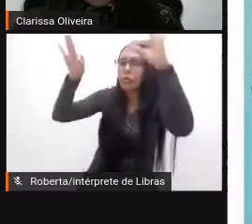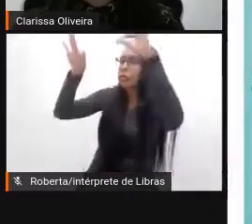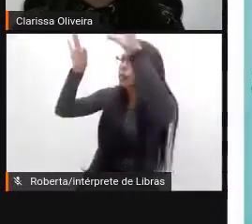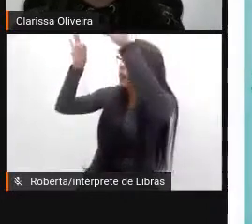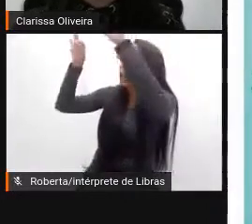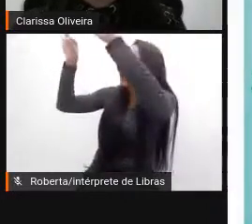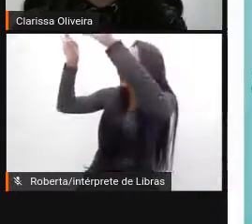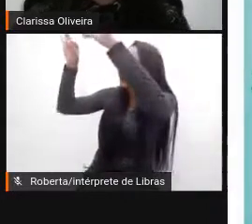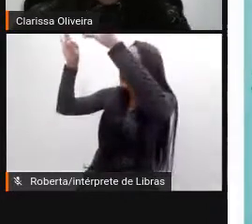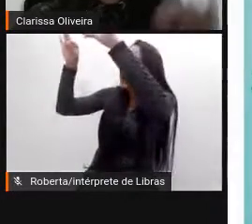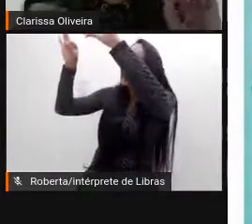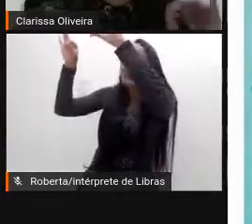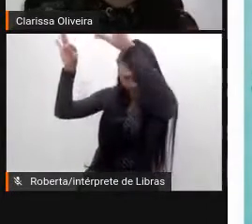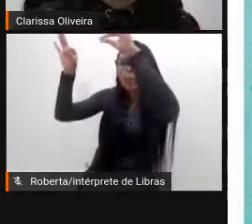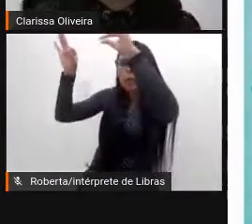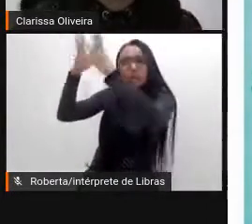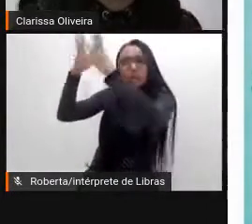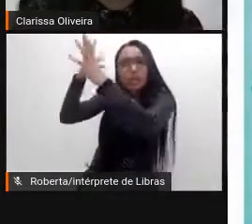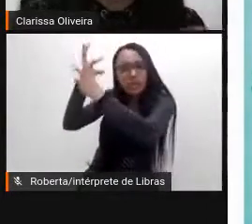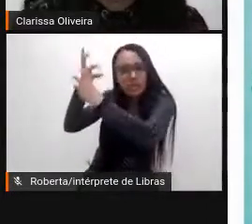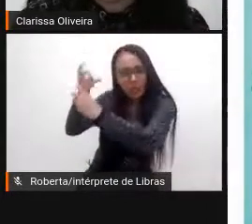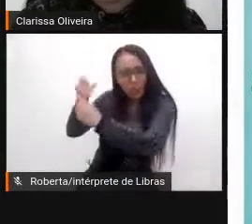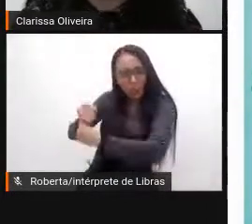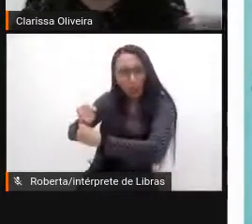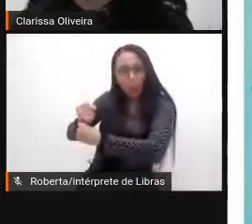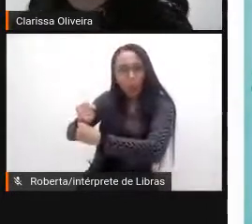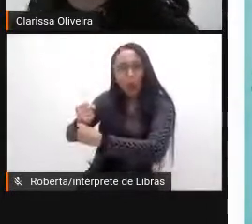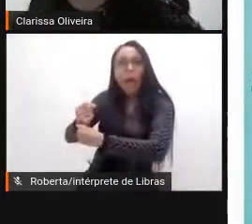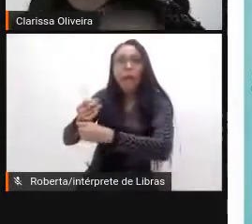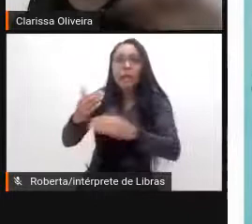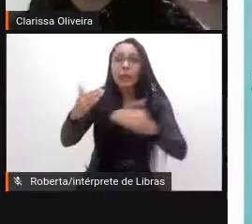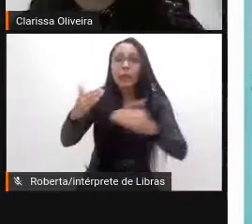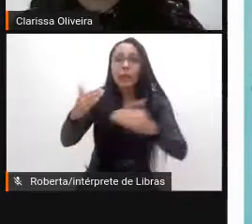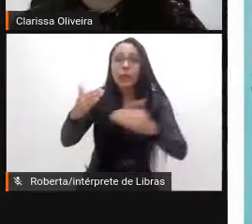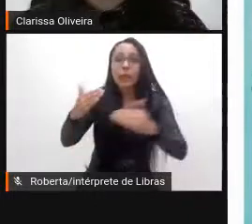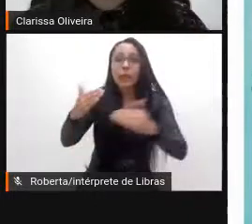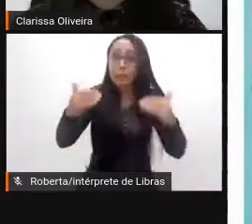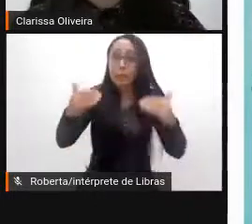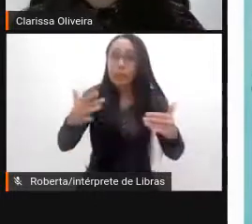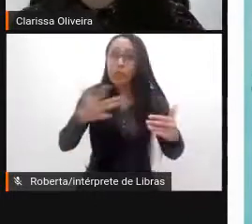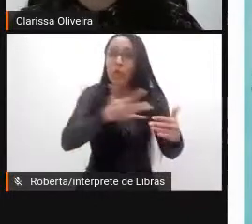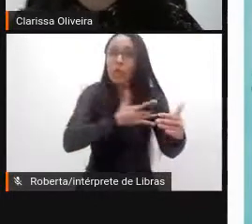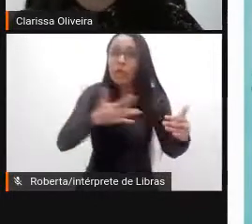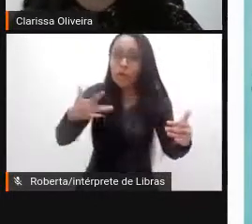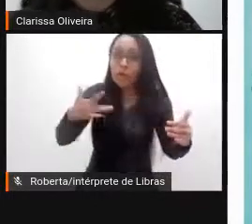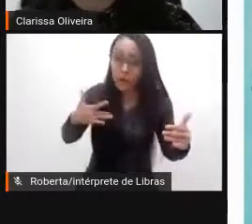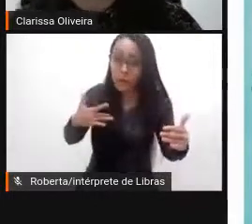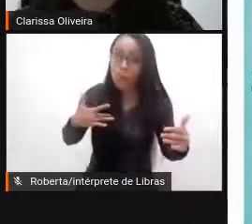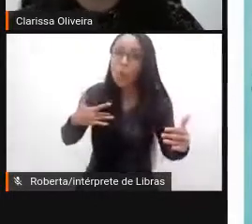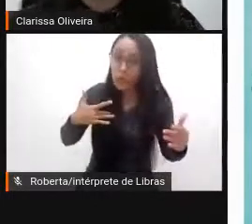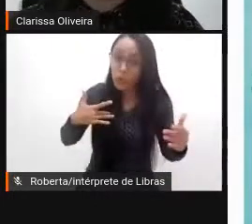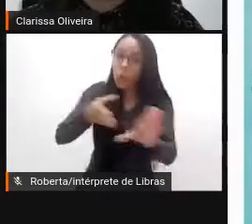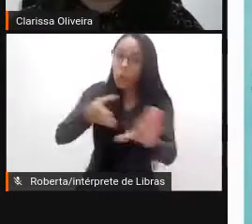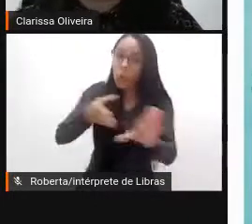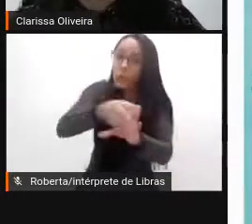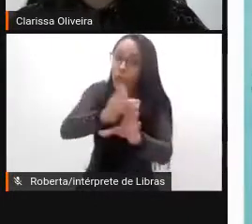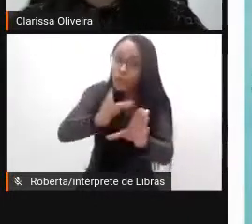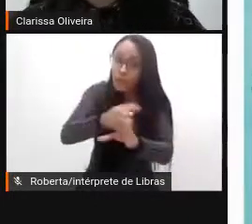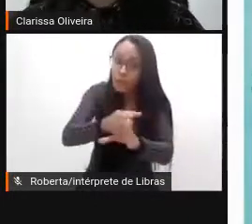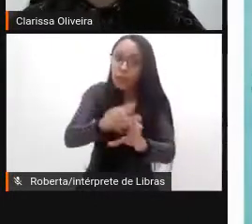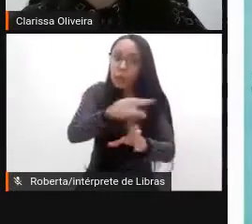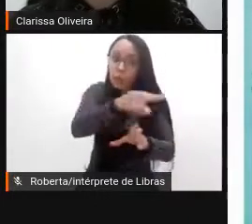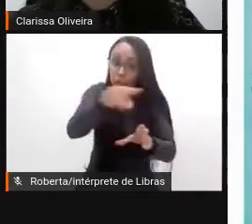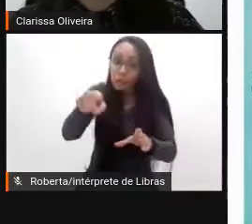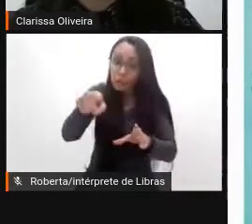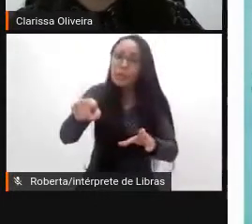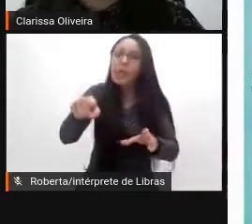já estiver sequinha, o Ministério da Saúde, olha, percebam que eu estou tirando tudo isso do Ministério da Saúde, não foi Clarissa que inventou.